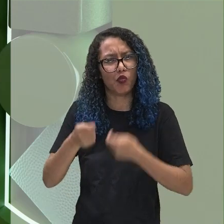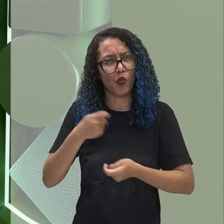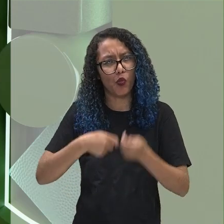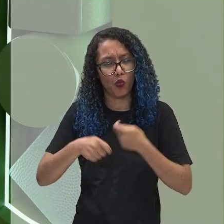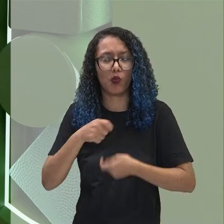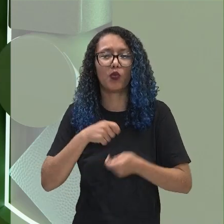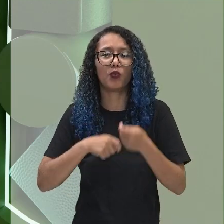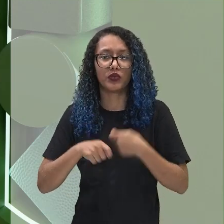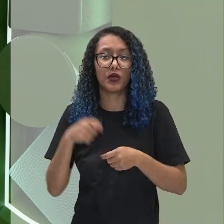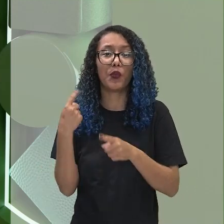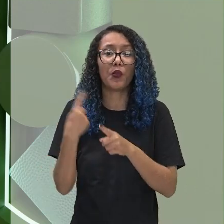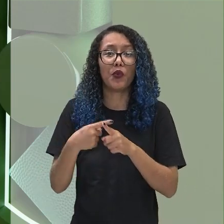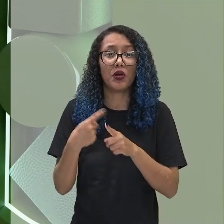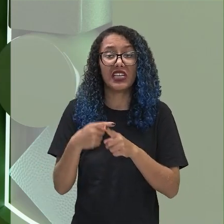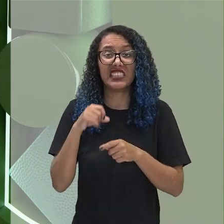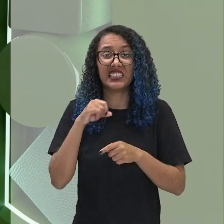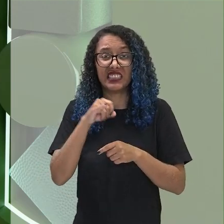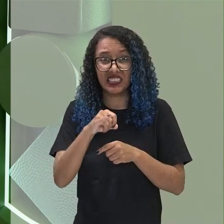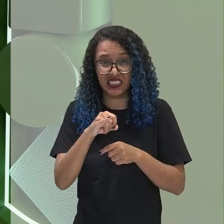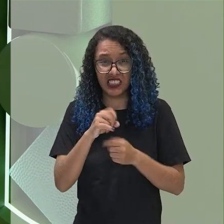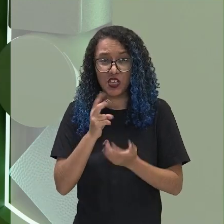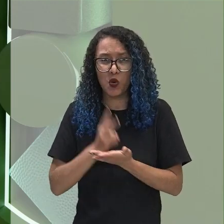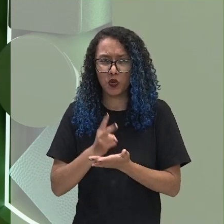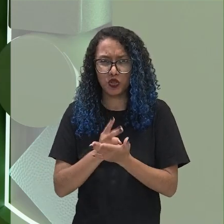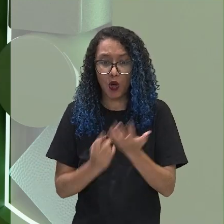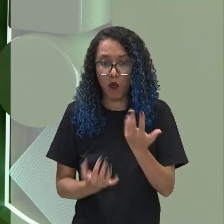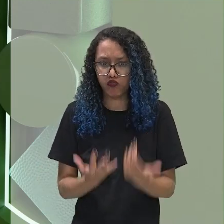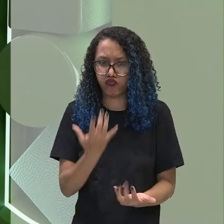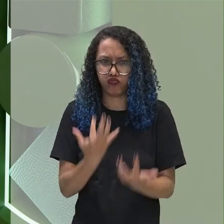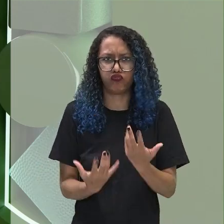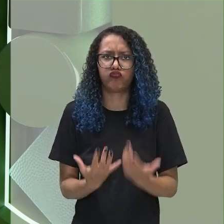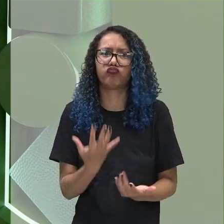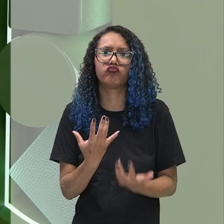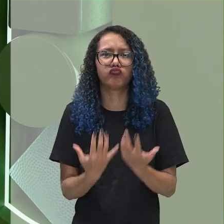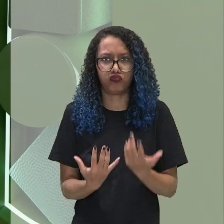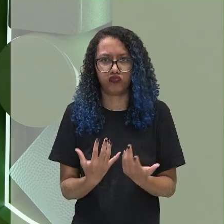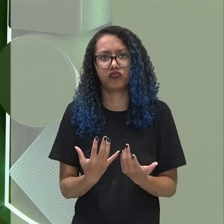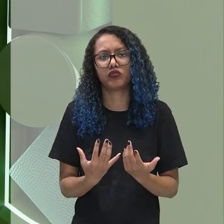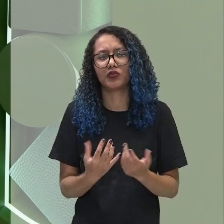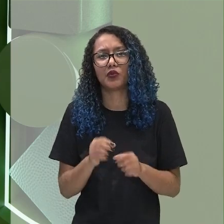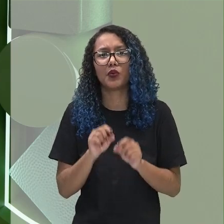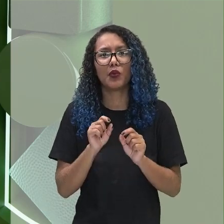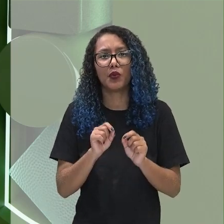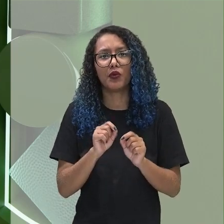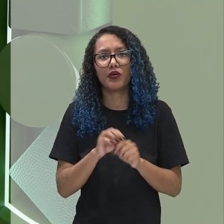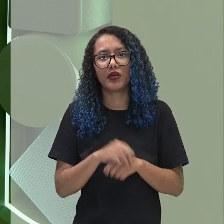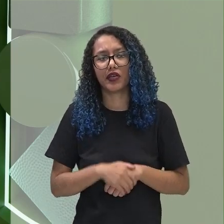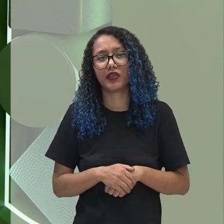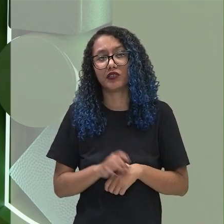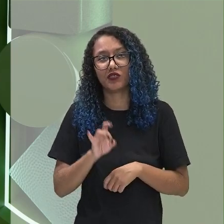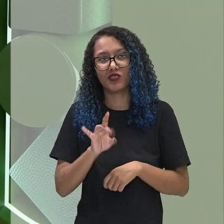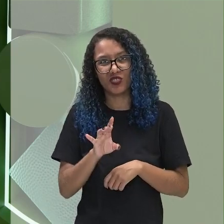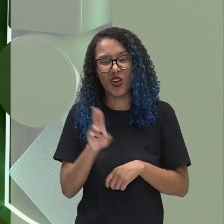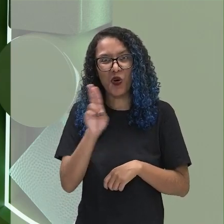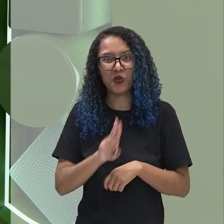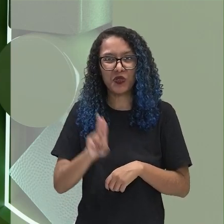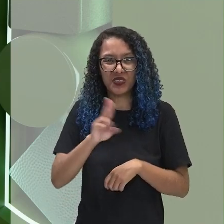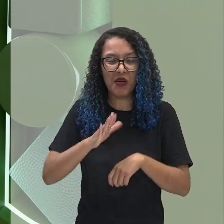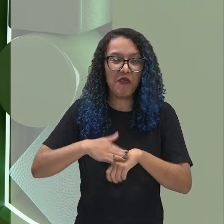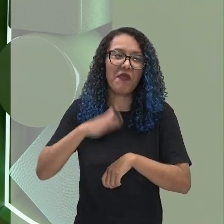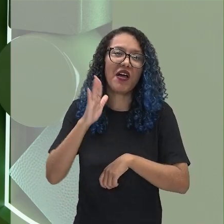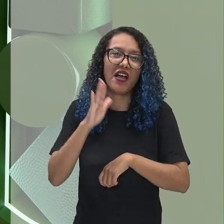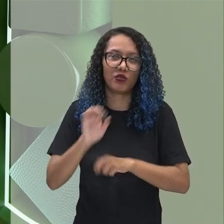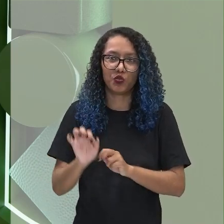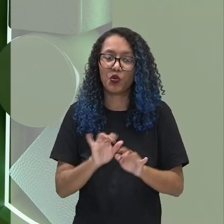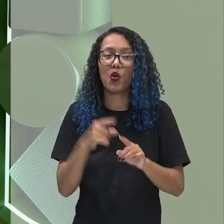gás, porque se você mantém ele no fogo alto, você vai deixar apenas o quê? Um gasto excessivo de gás, porque